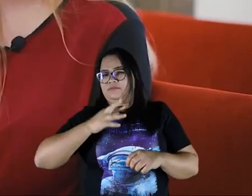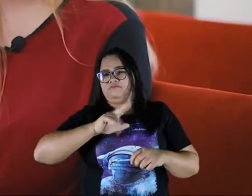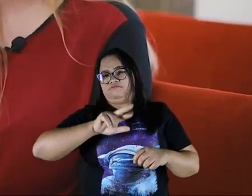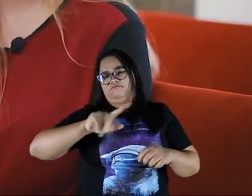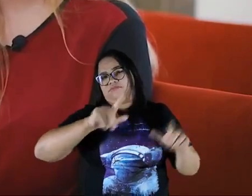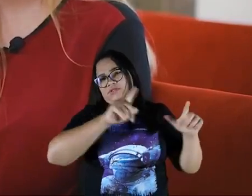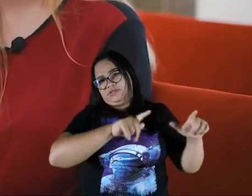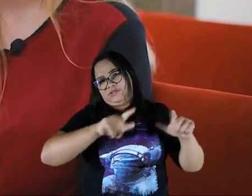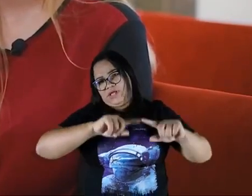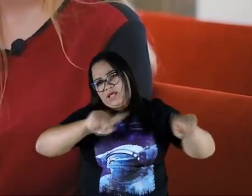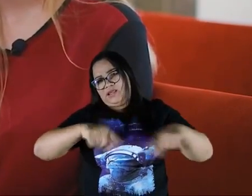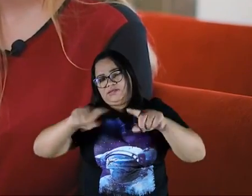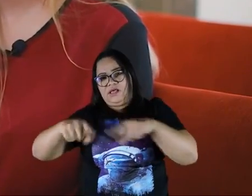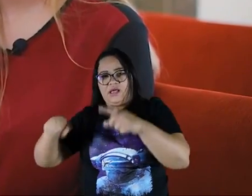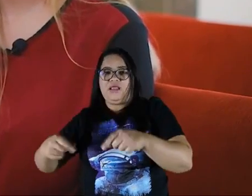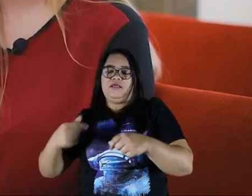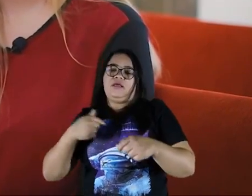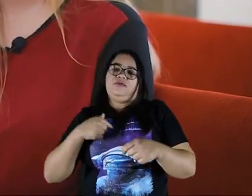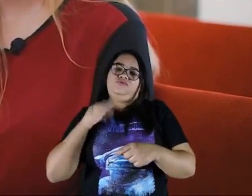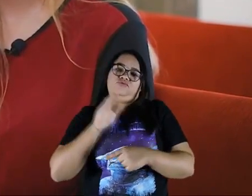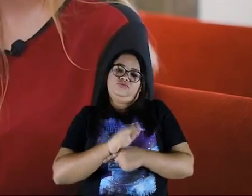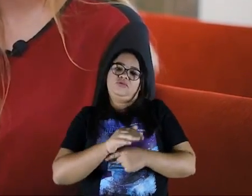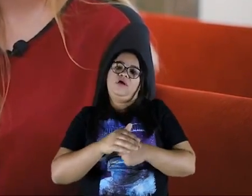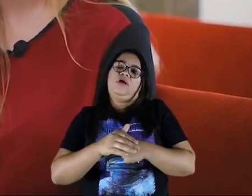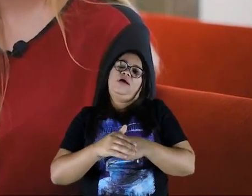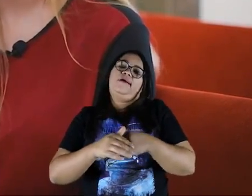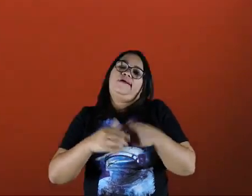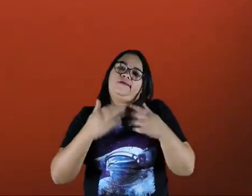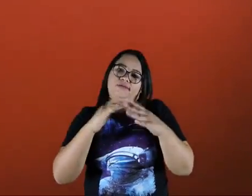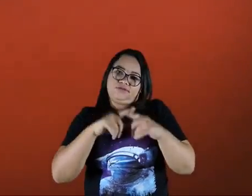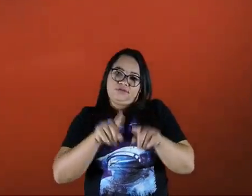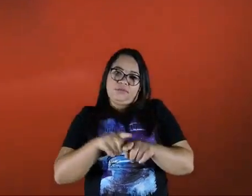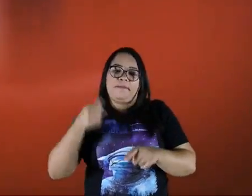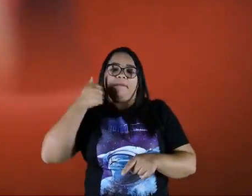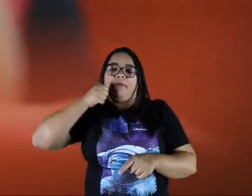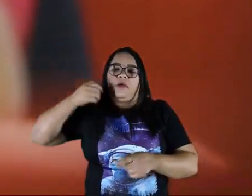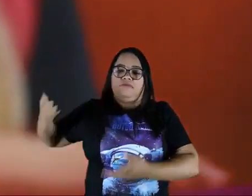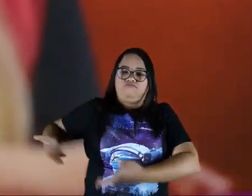sempre gostei de fazer o trabalho da igreja. Minha mãe sempre me incentivou muito a isso.